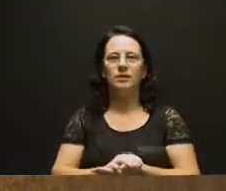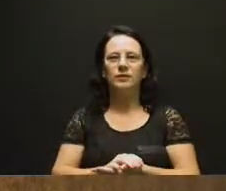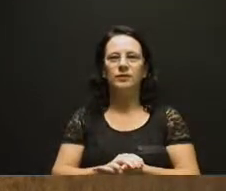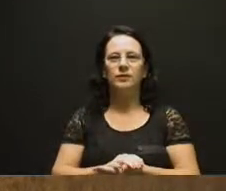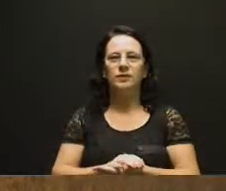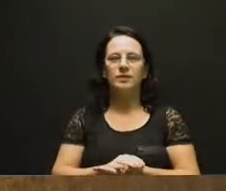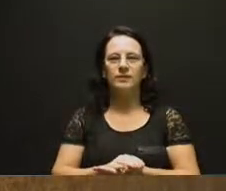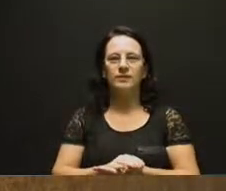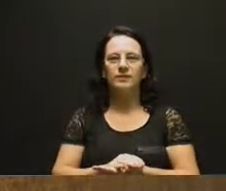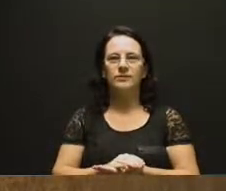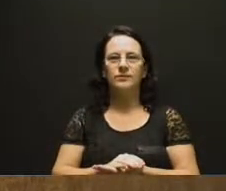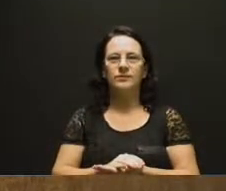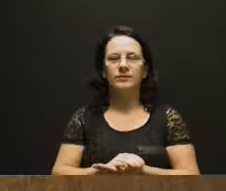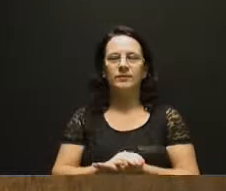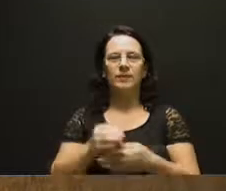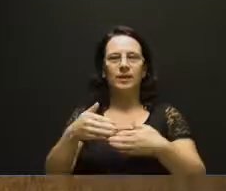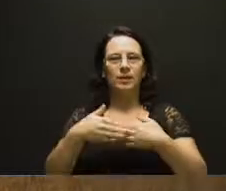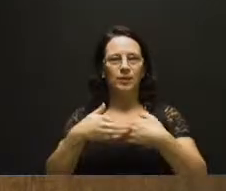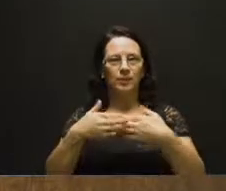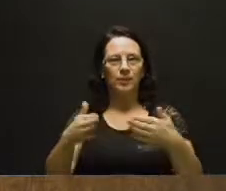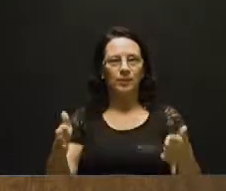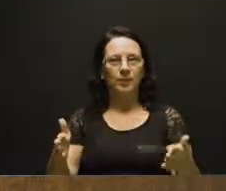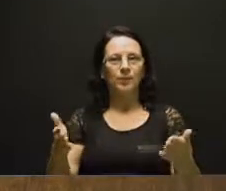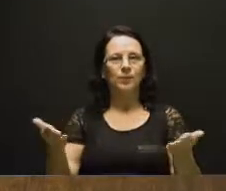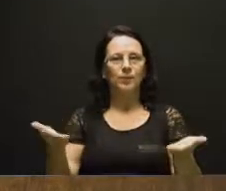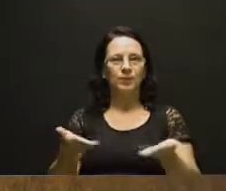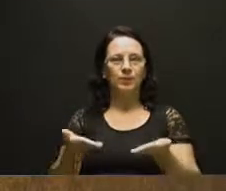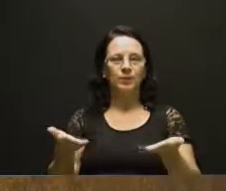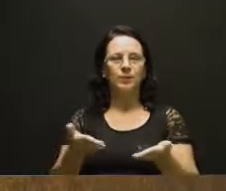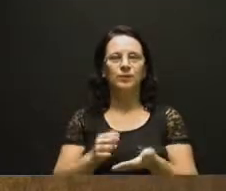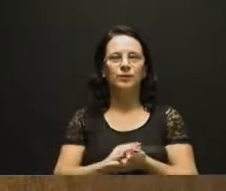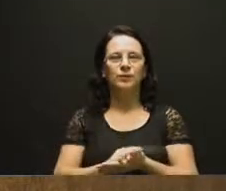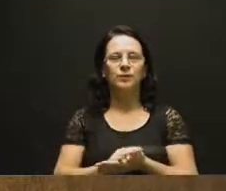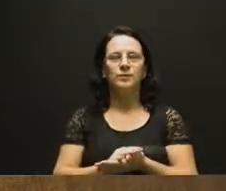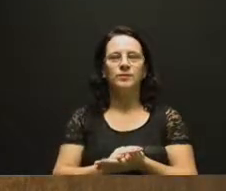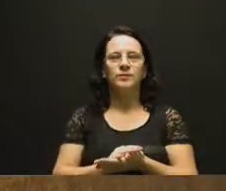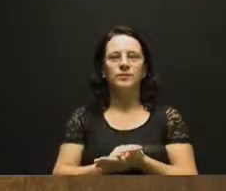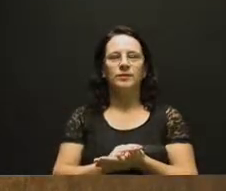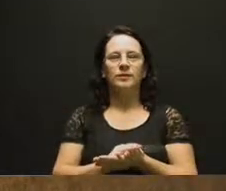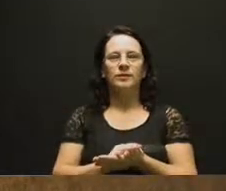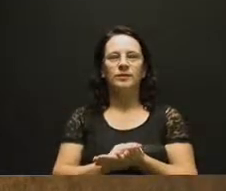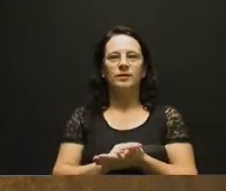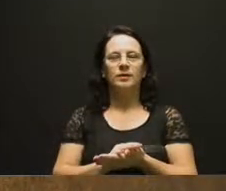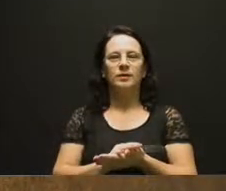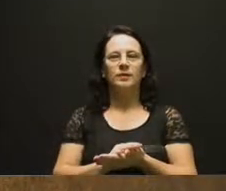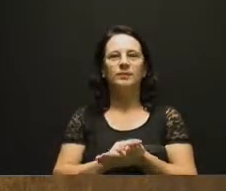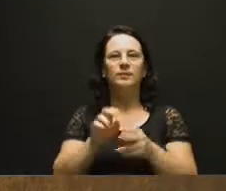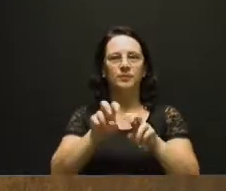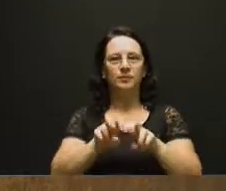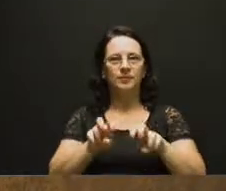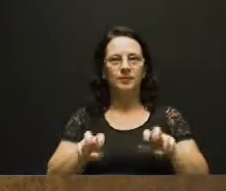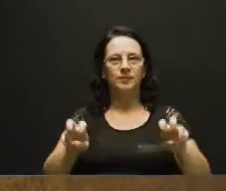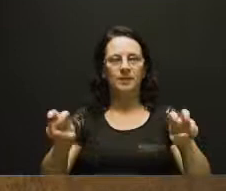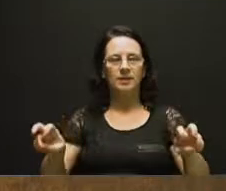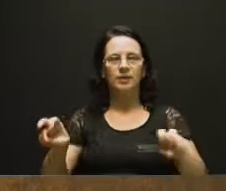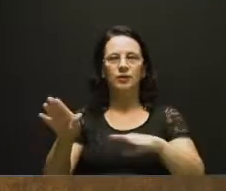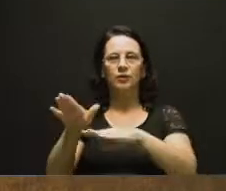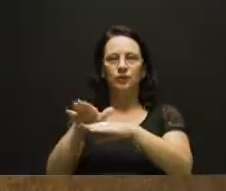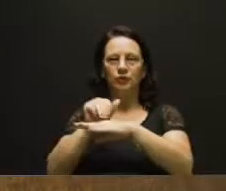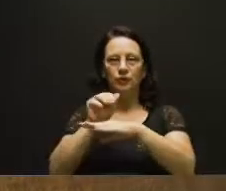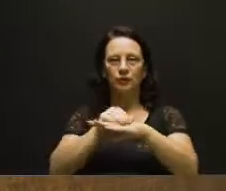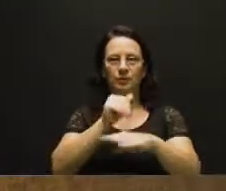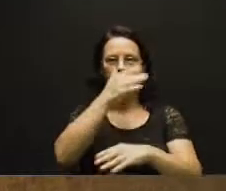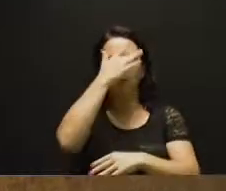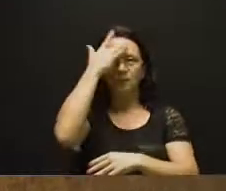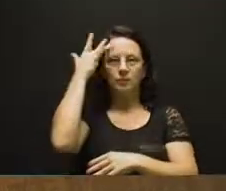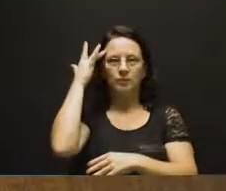para a abertura dos trabalhos convidamos para comparar a mesa as seguintes